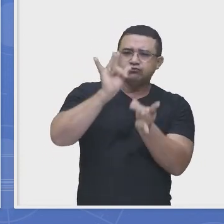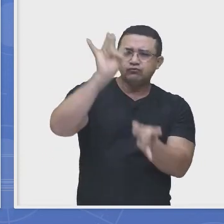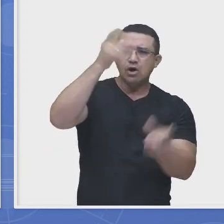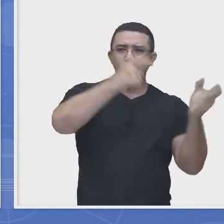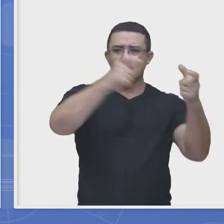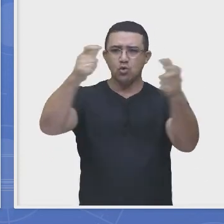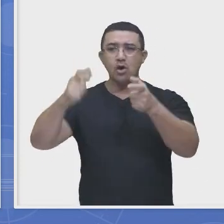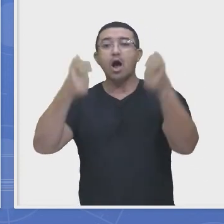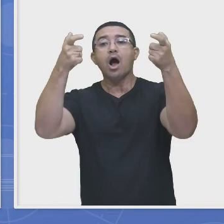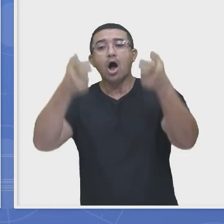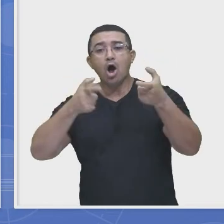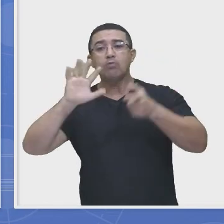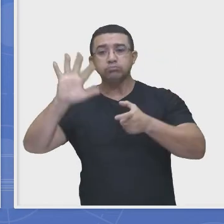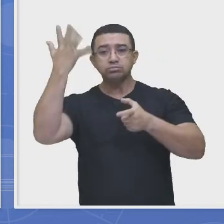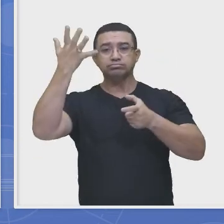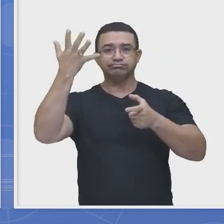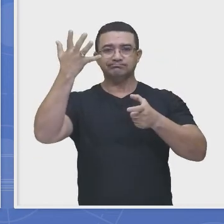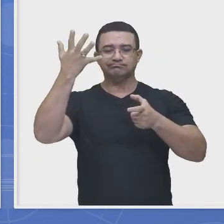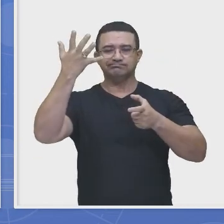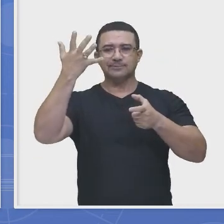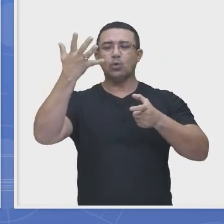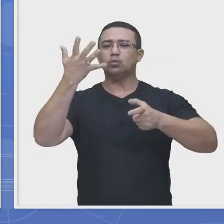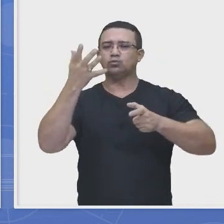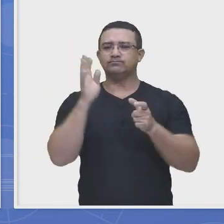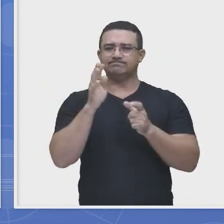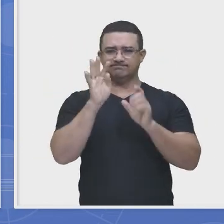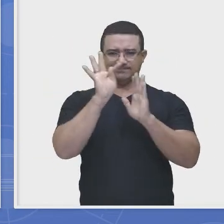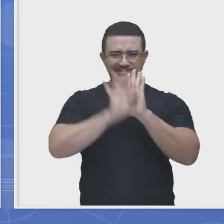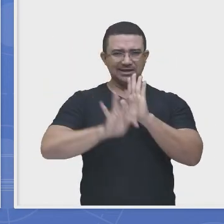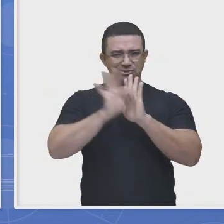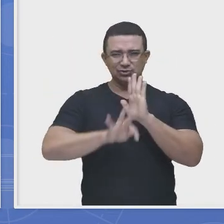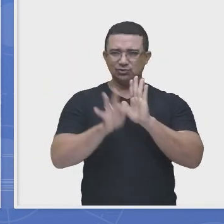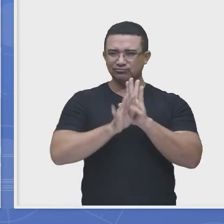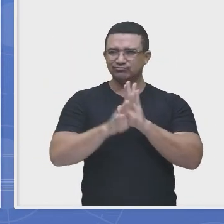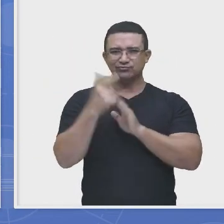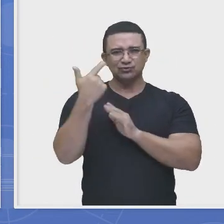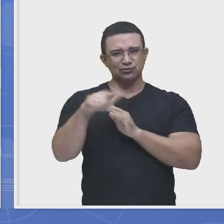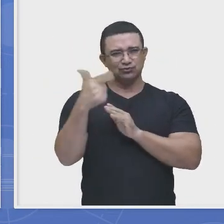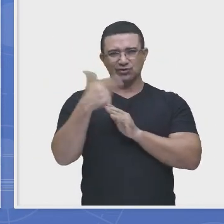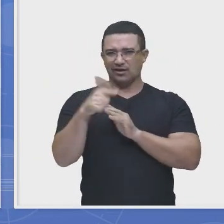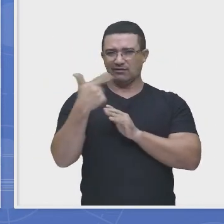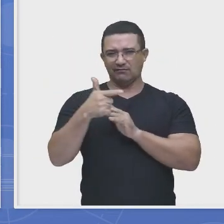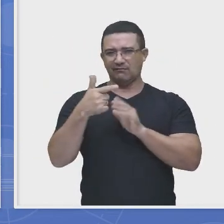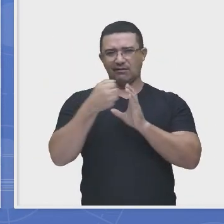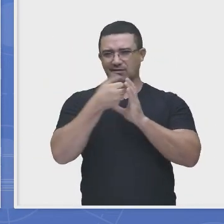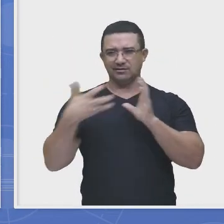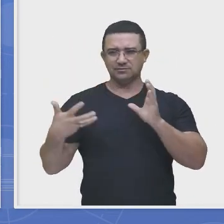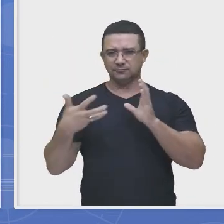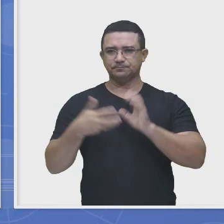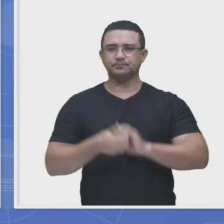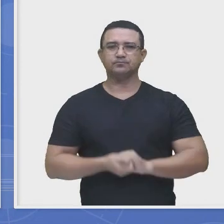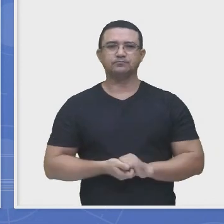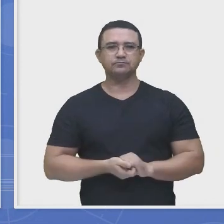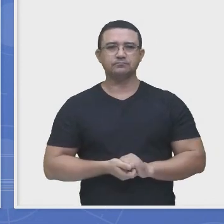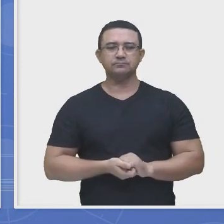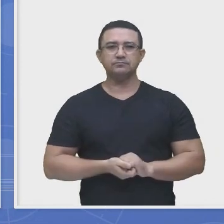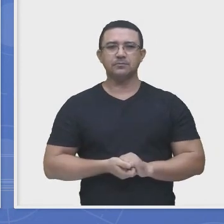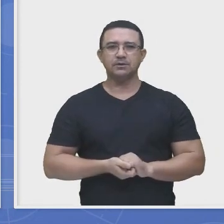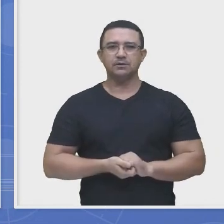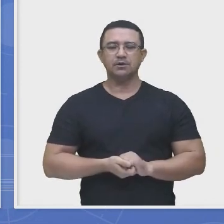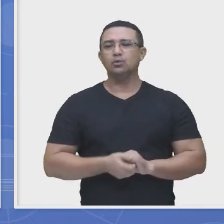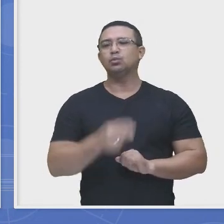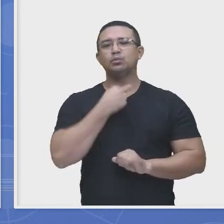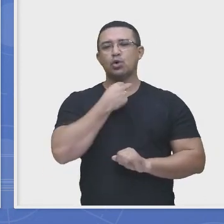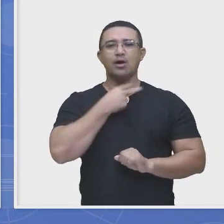aconteceu. Então, o texto que nós lemos não tem essas características, não possui esses elementos. Então, ele não pode ser do